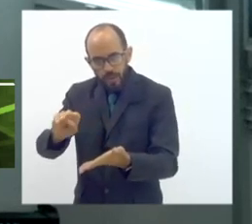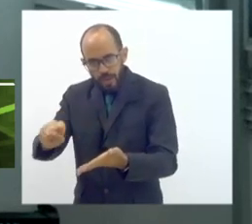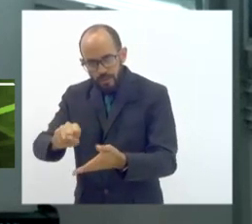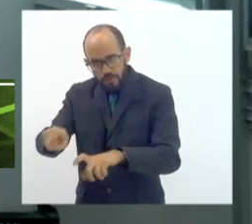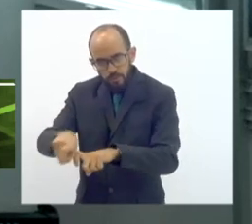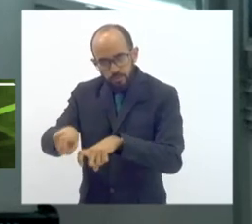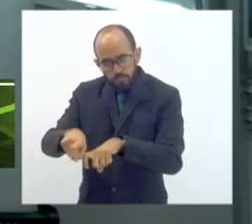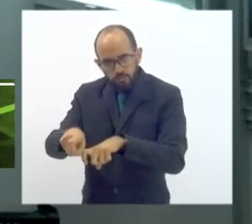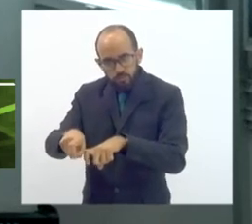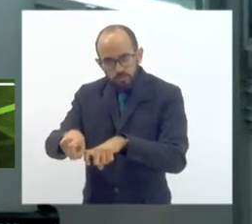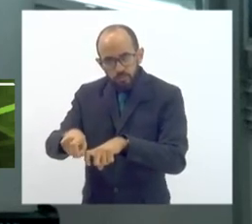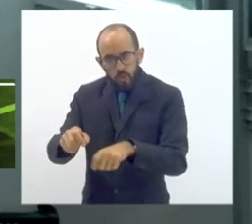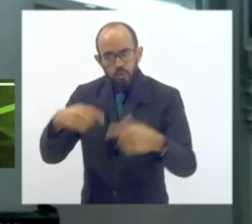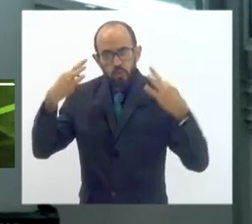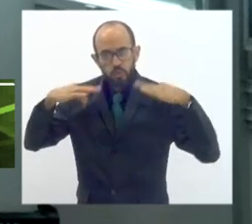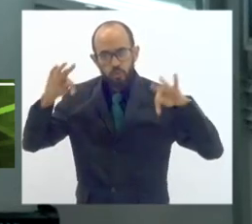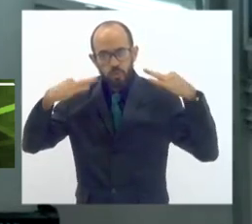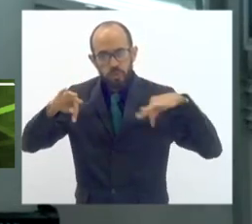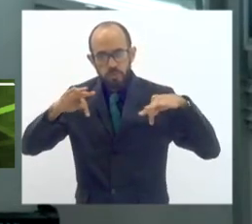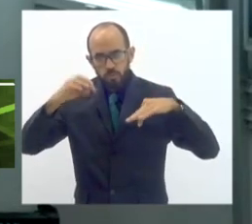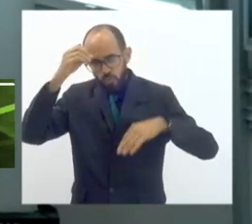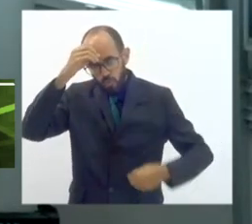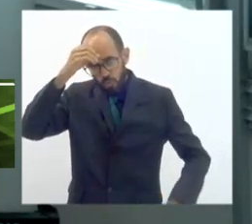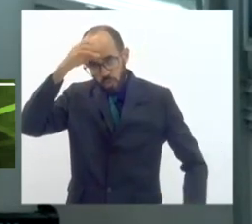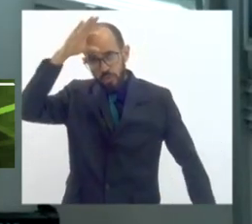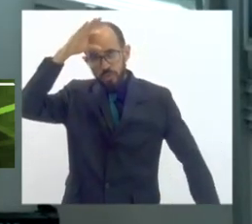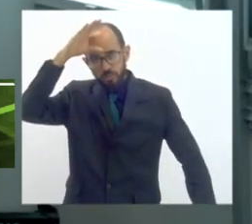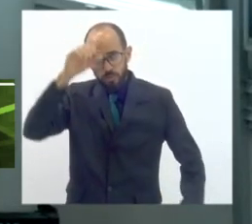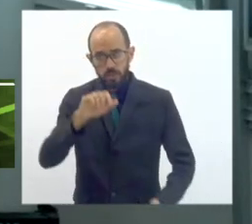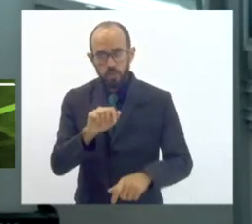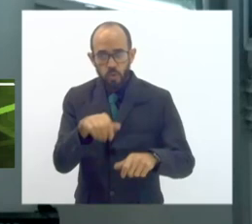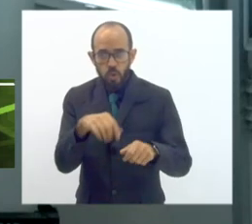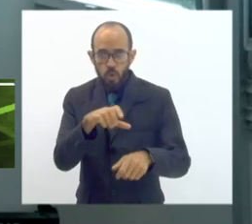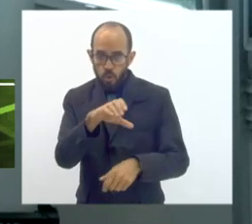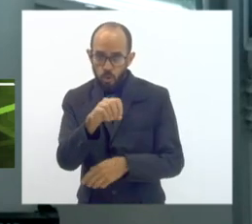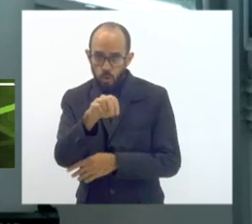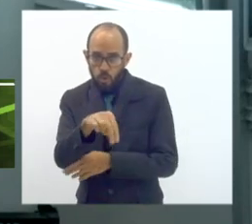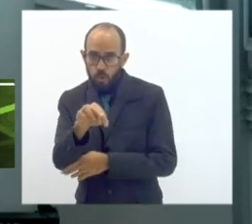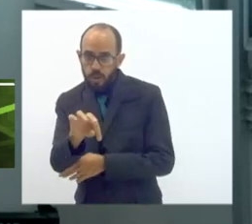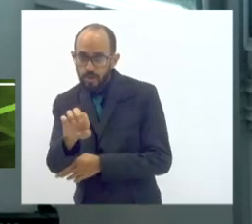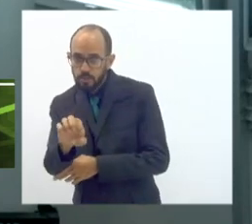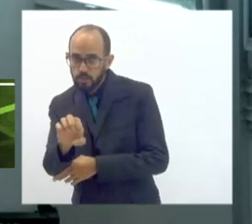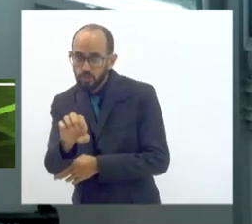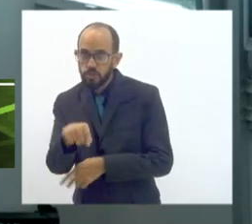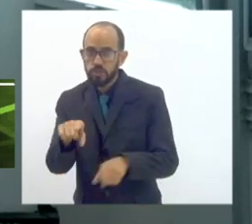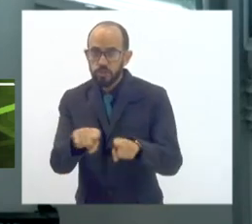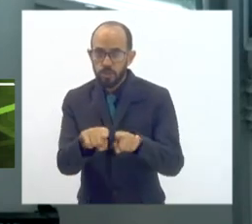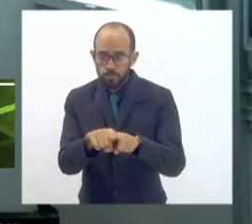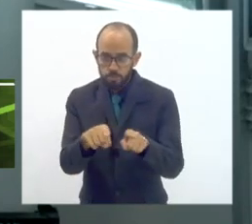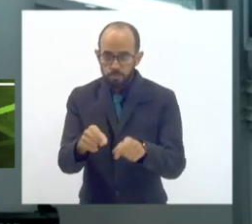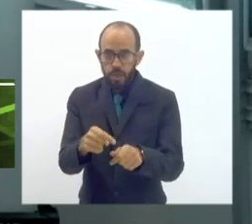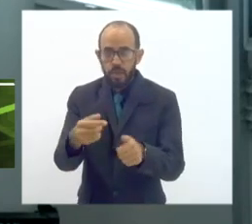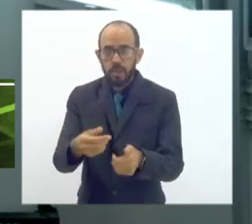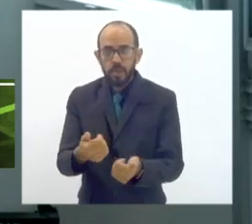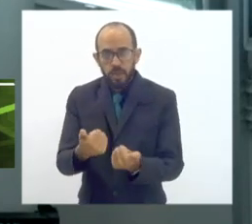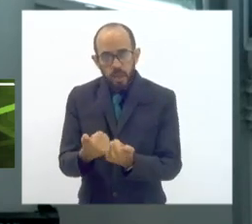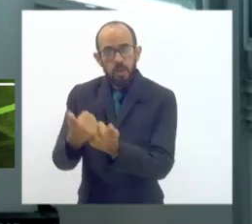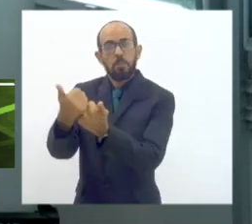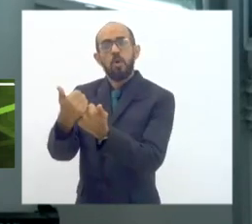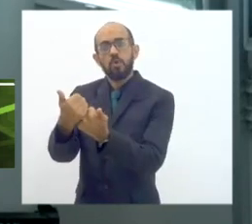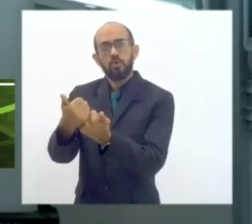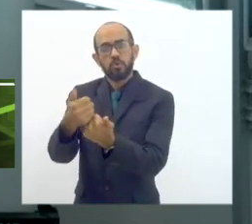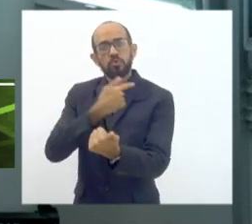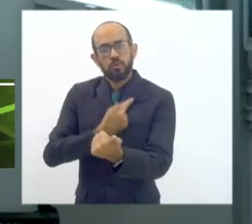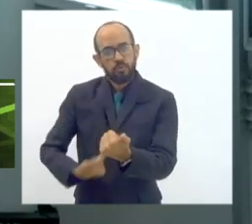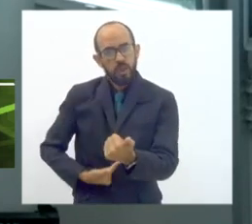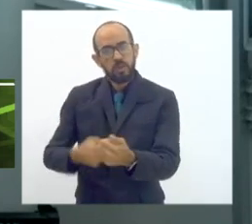o turismo e a economia do conhecimento. O Conleste visa também buscar apoio dos governos estadual e federal no sentido de